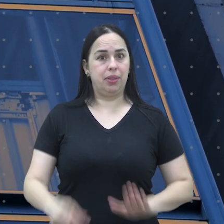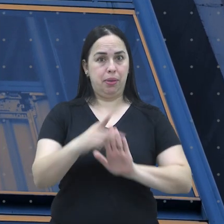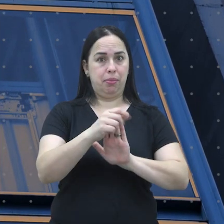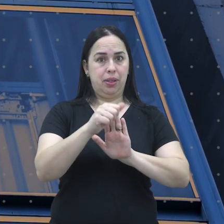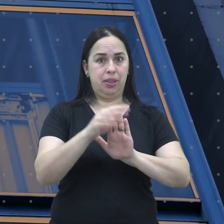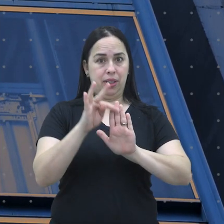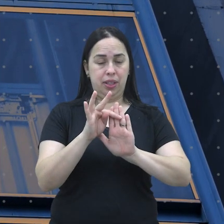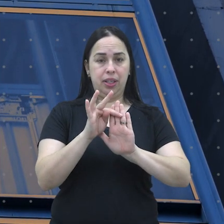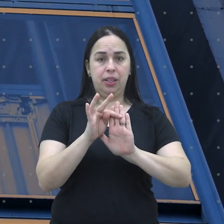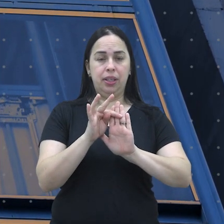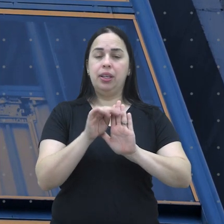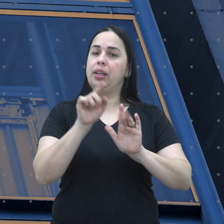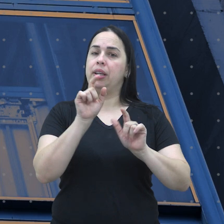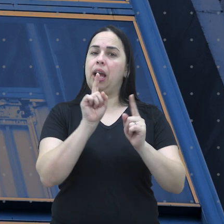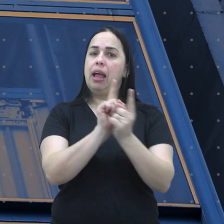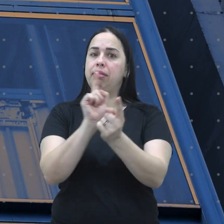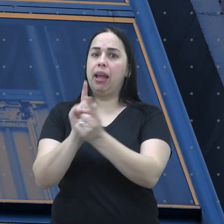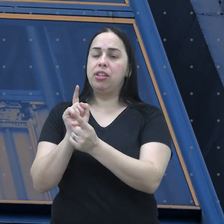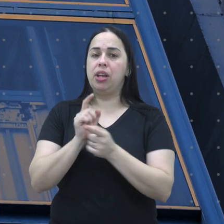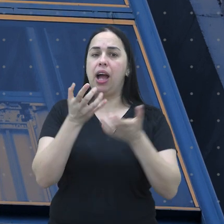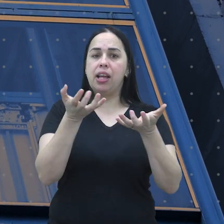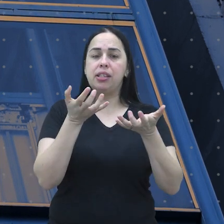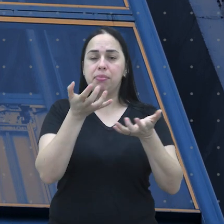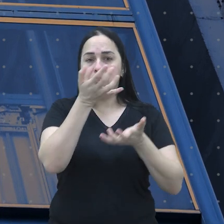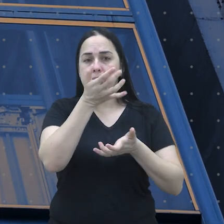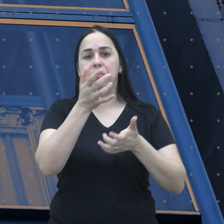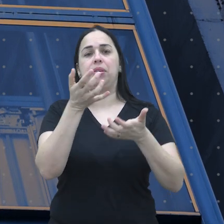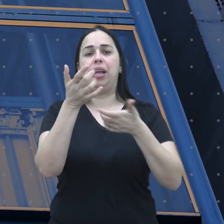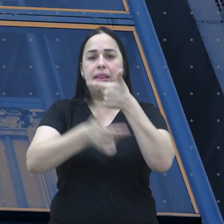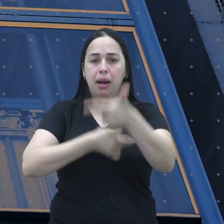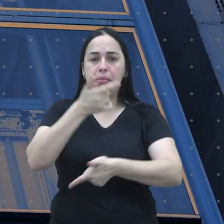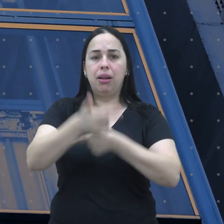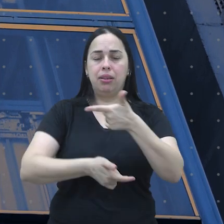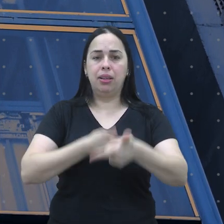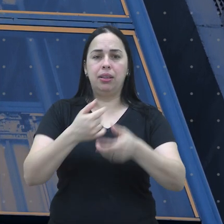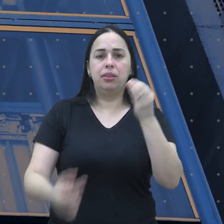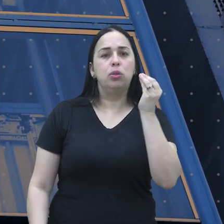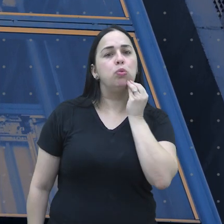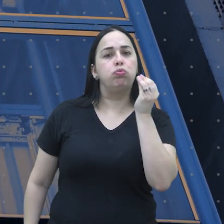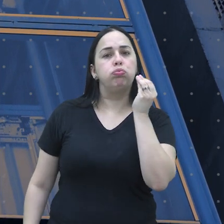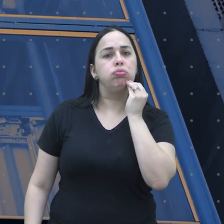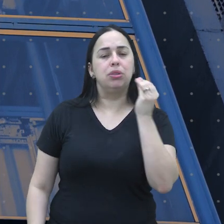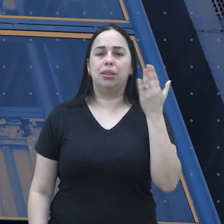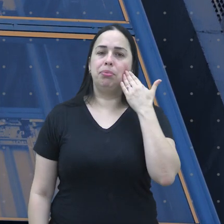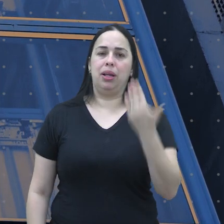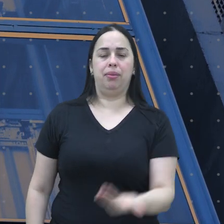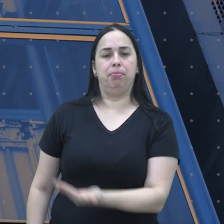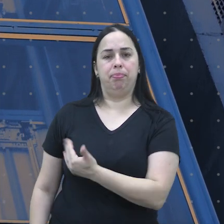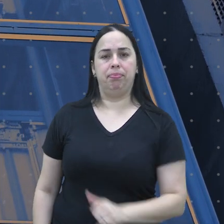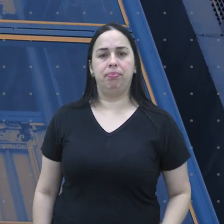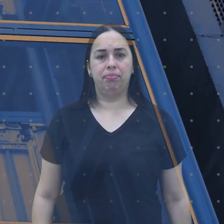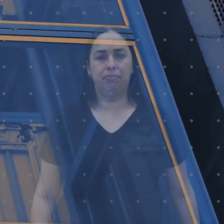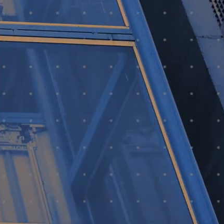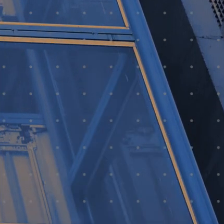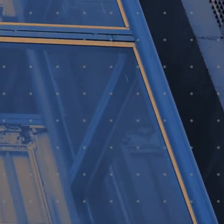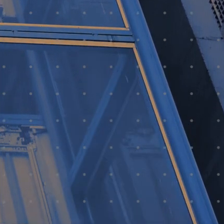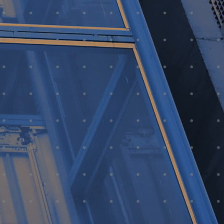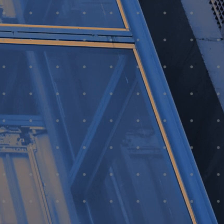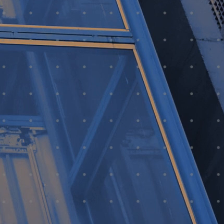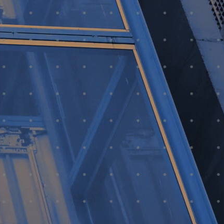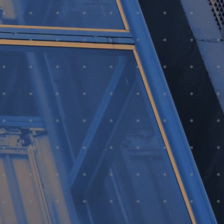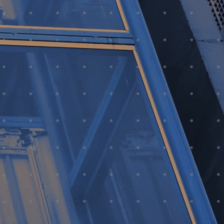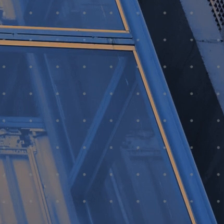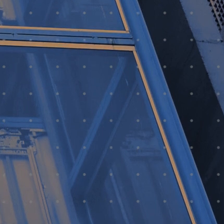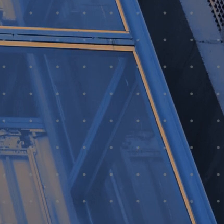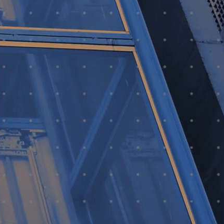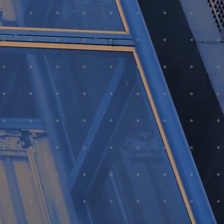O PAT, Posto de Atendimento ao Trabalhador de São José dos Campos, tem oportunidades de emprego para